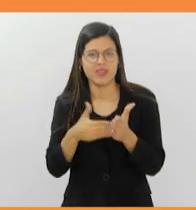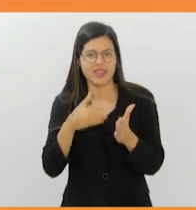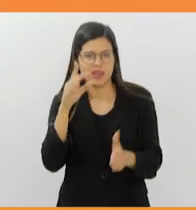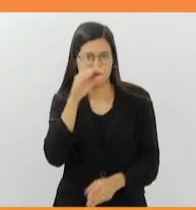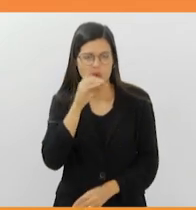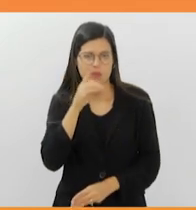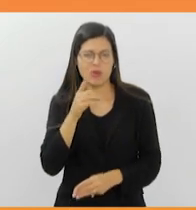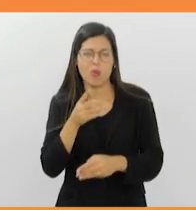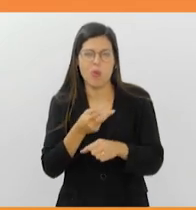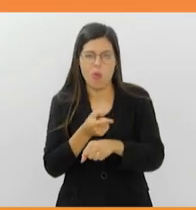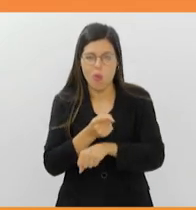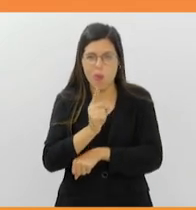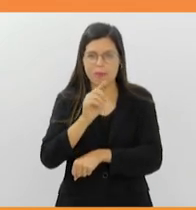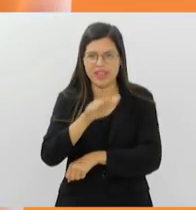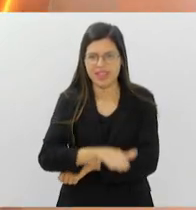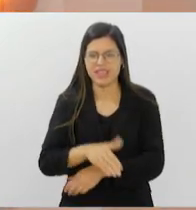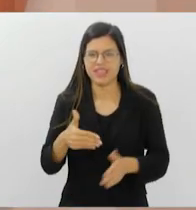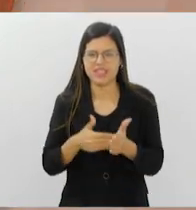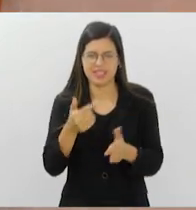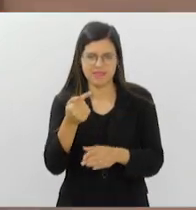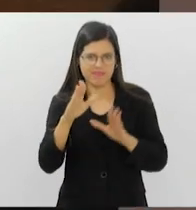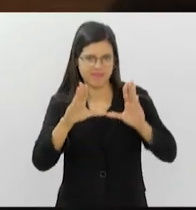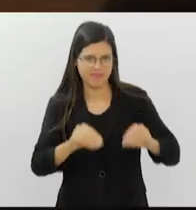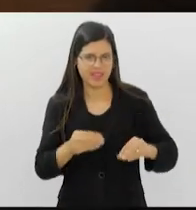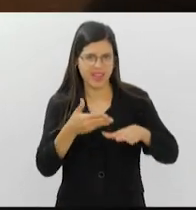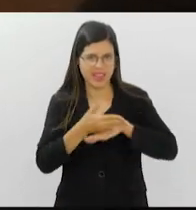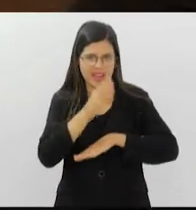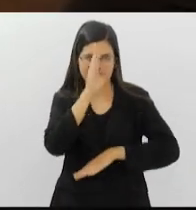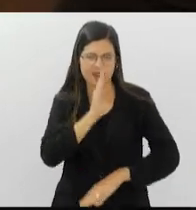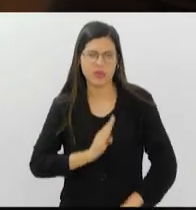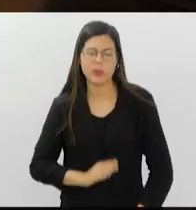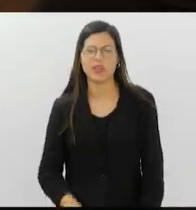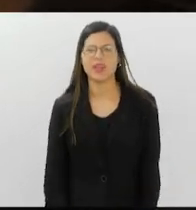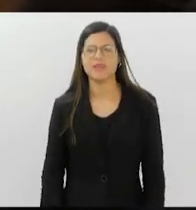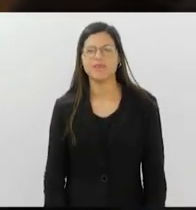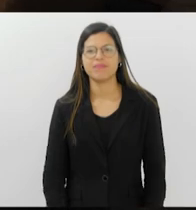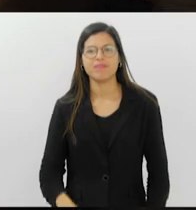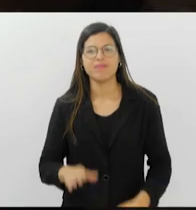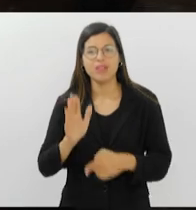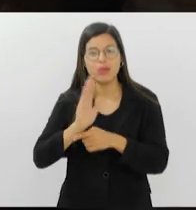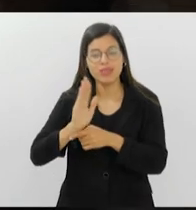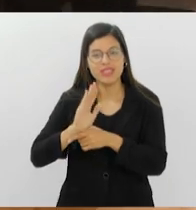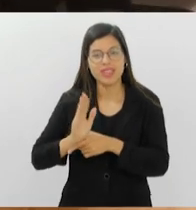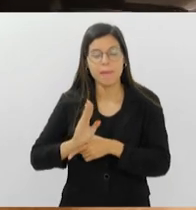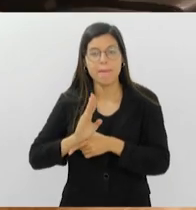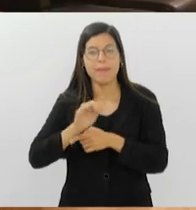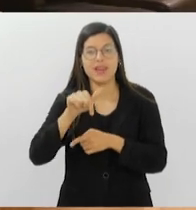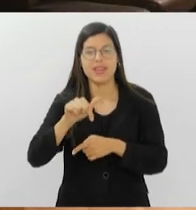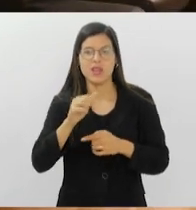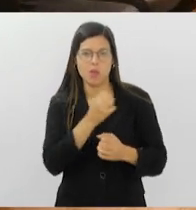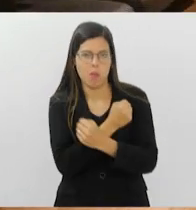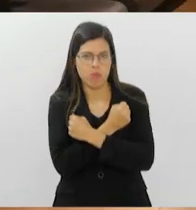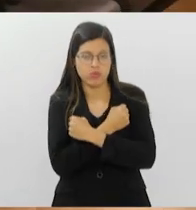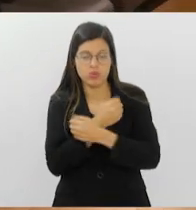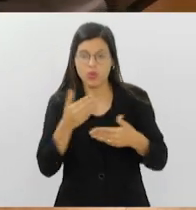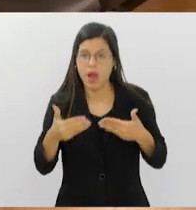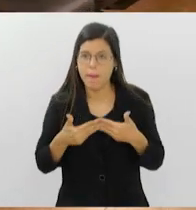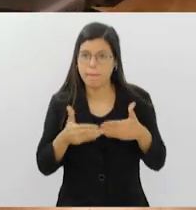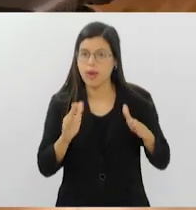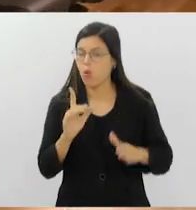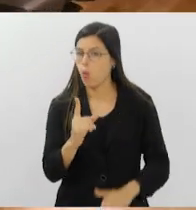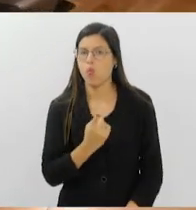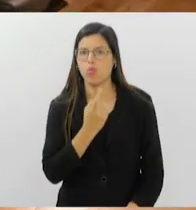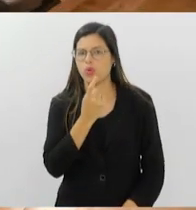noite A entrada é gratuita o Gran Cine bardô em Búzios foi reaberto o único cinema da cidade há